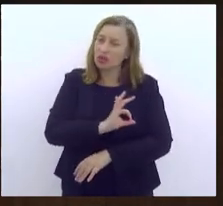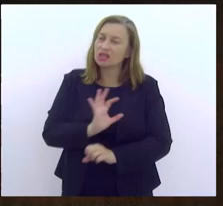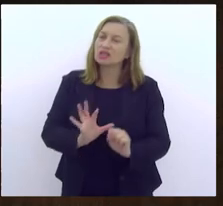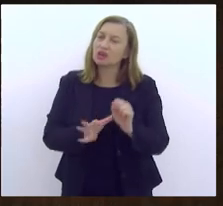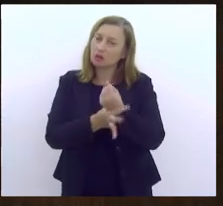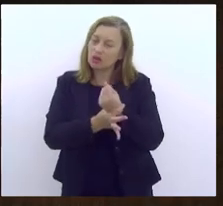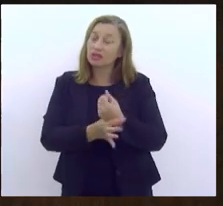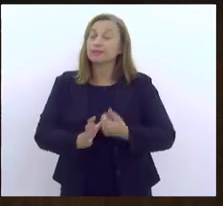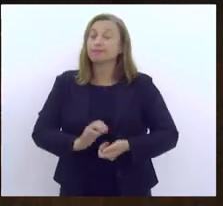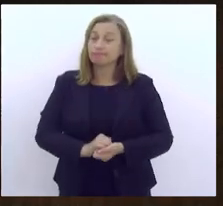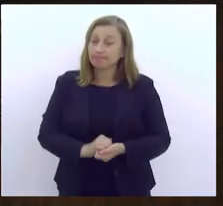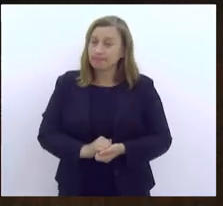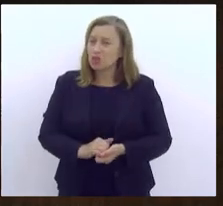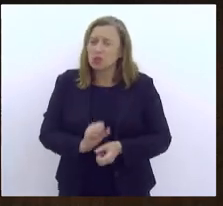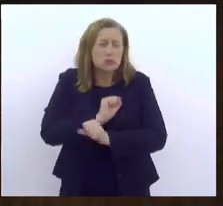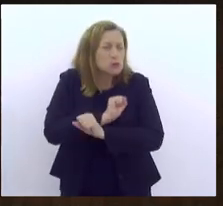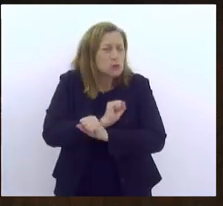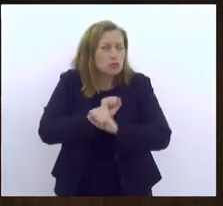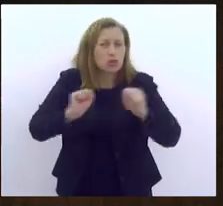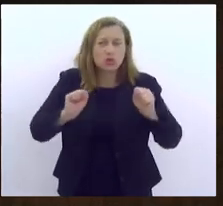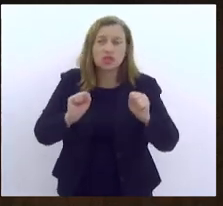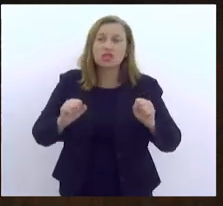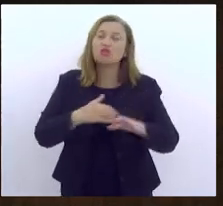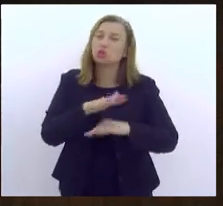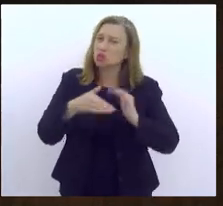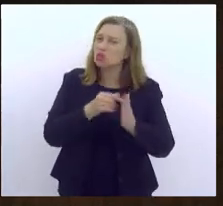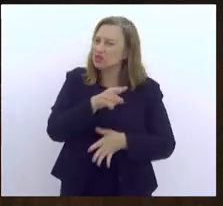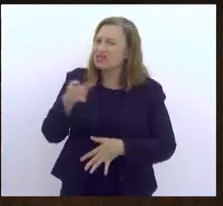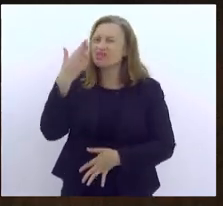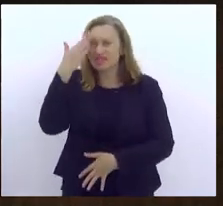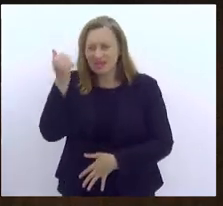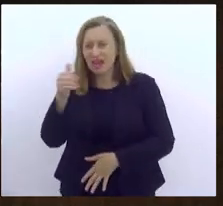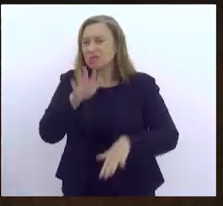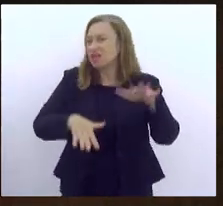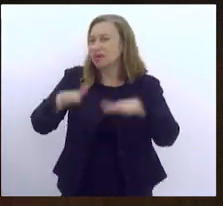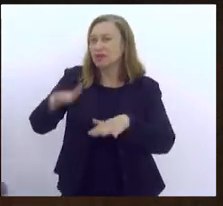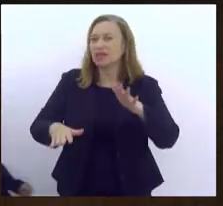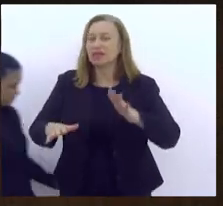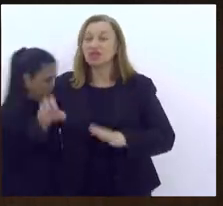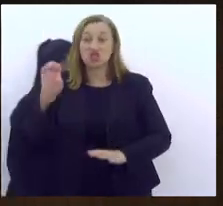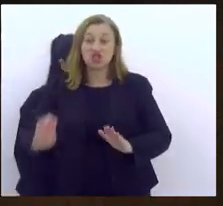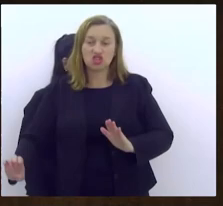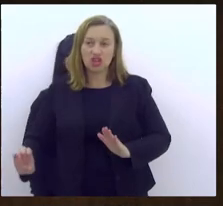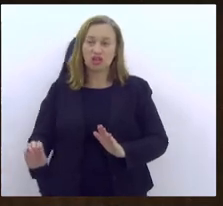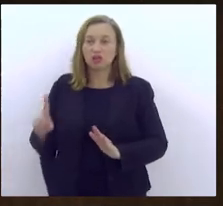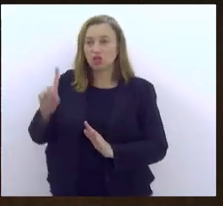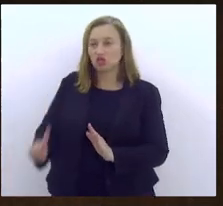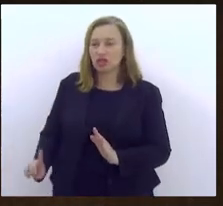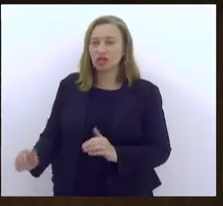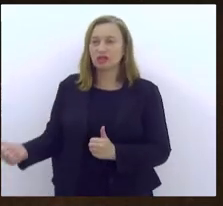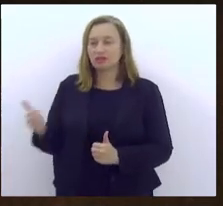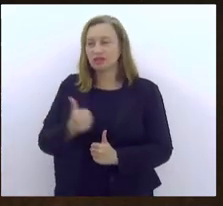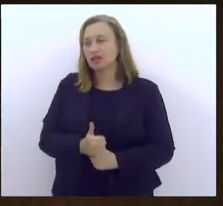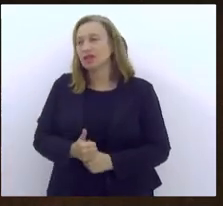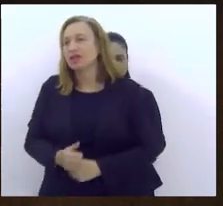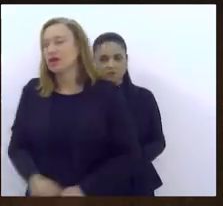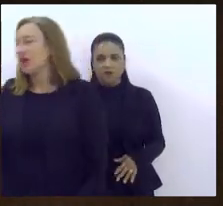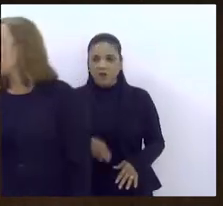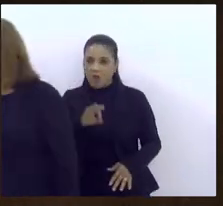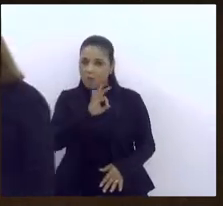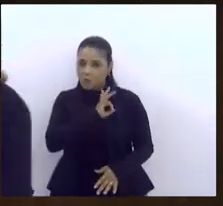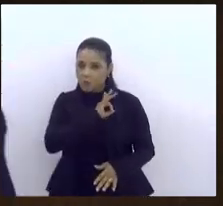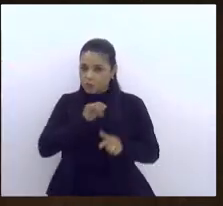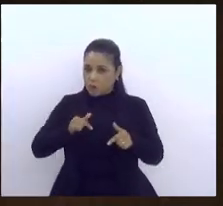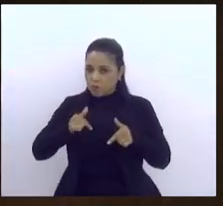Janeiro. Não é possível, e todos aqui sabem, independente da esquerda ou da direita, que a polícia ostensiva,